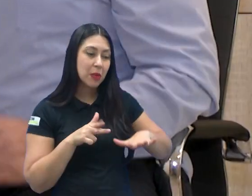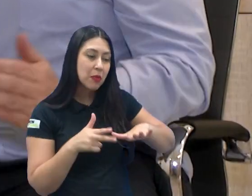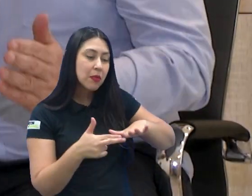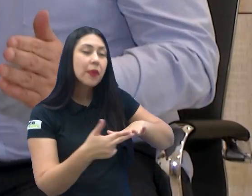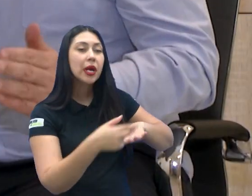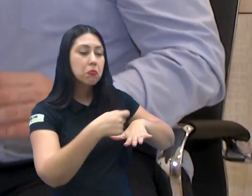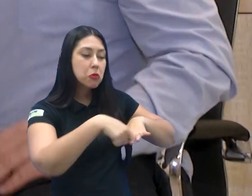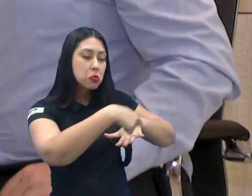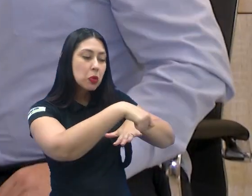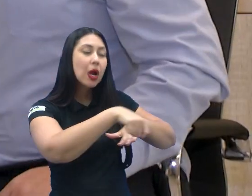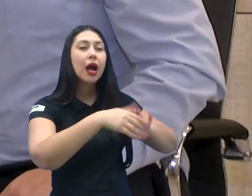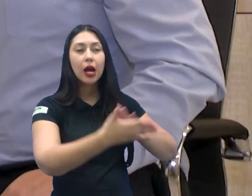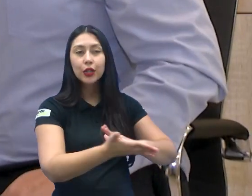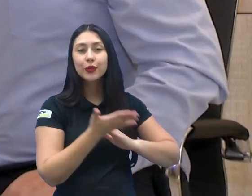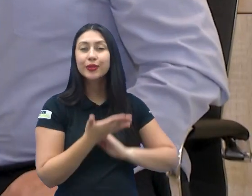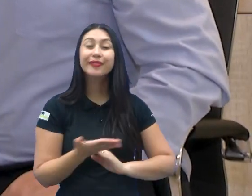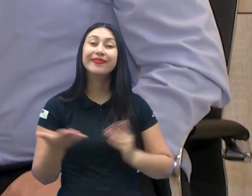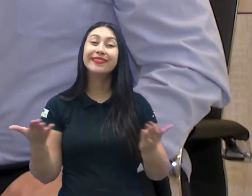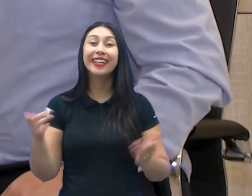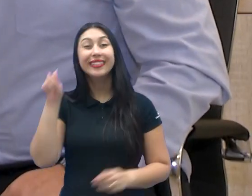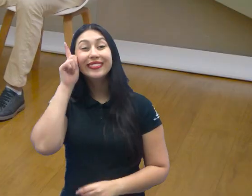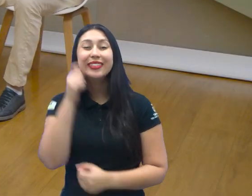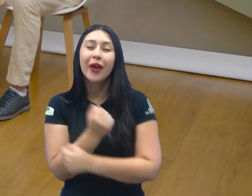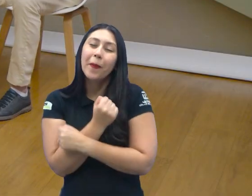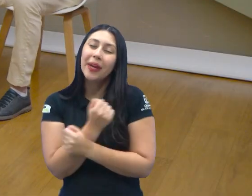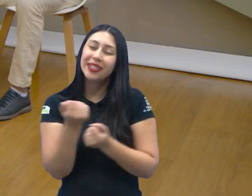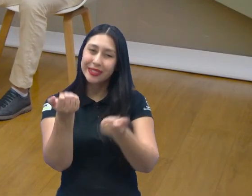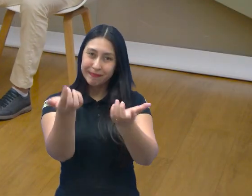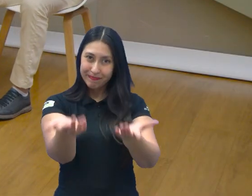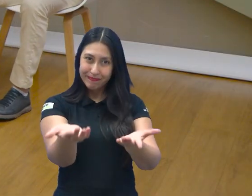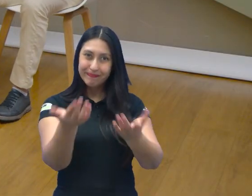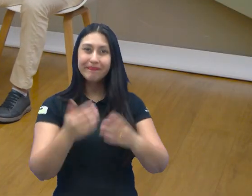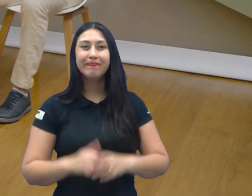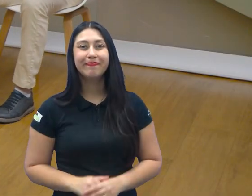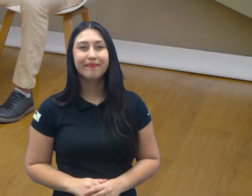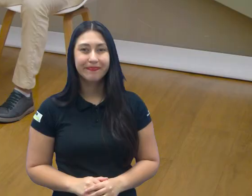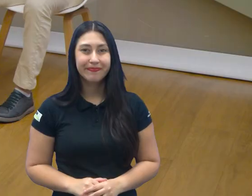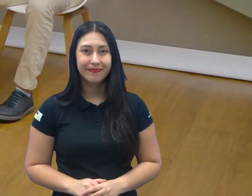certeza. Gi, forte abraço, voltamos com vocês aí no estúdio. Até mais.